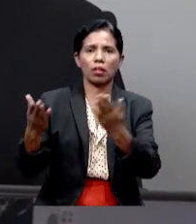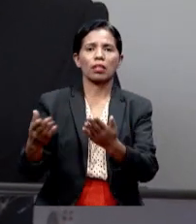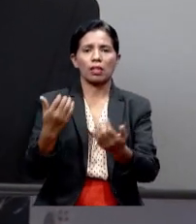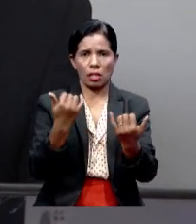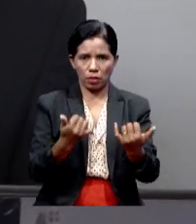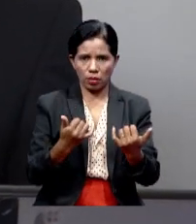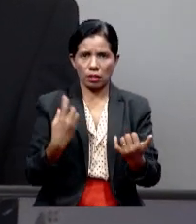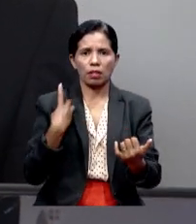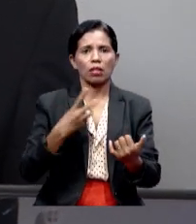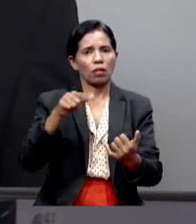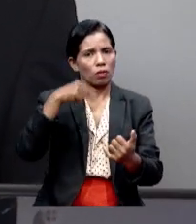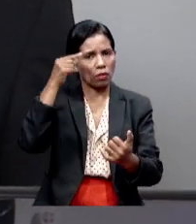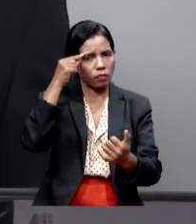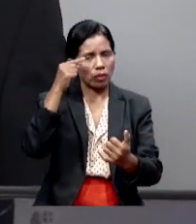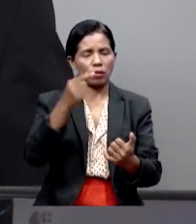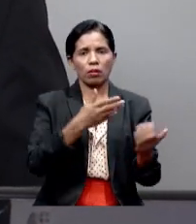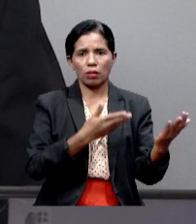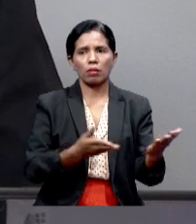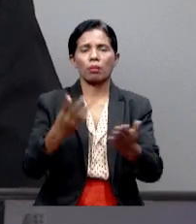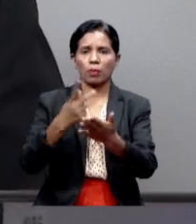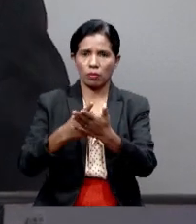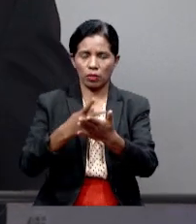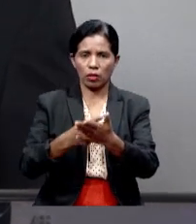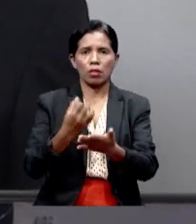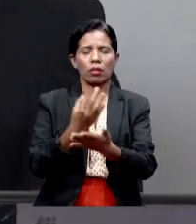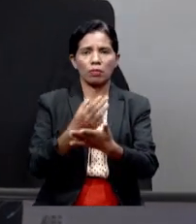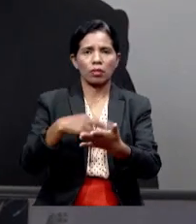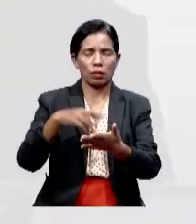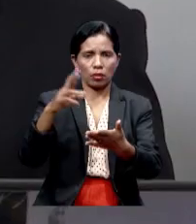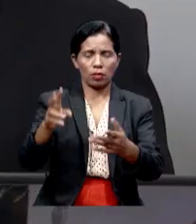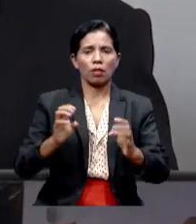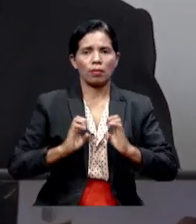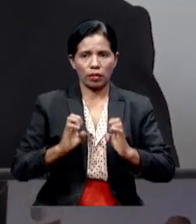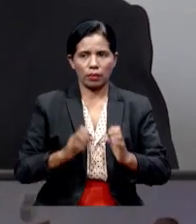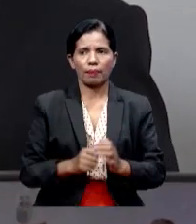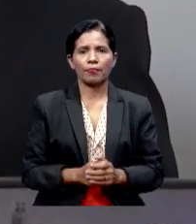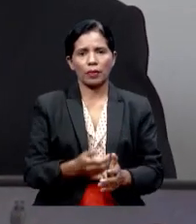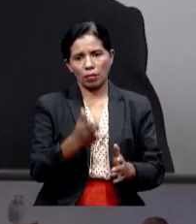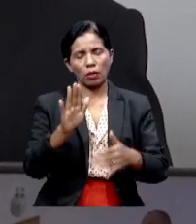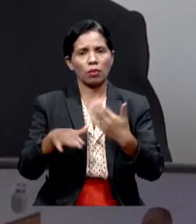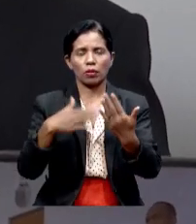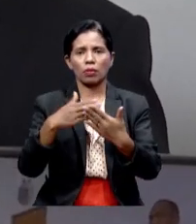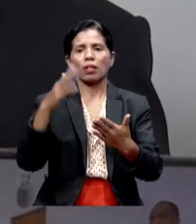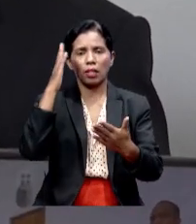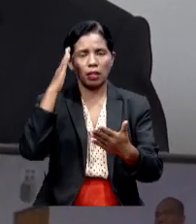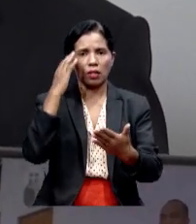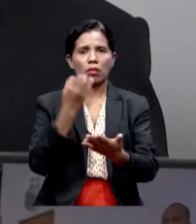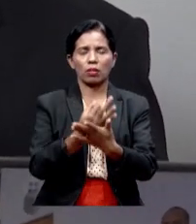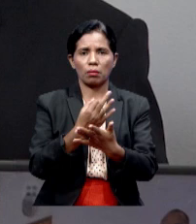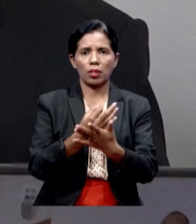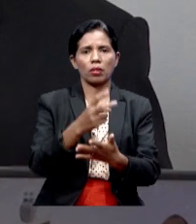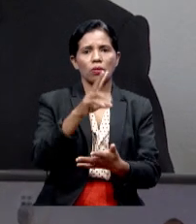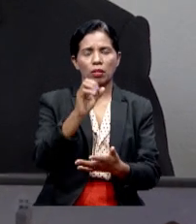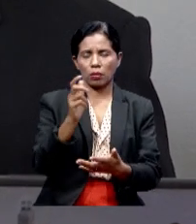emang governo haruka proposta osamento retificativo neho karakter urgensia. Imuta tene total osamento 2023